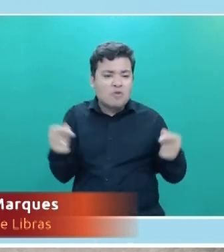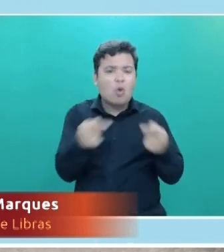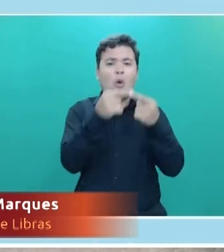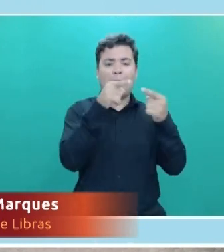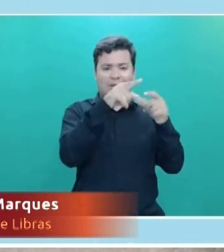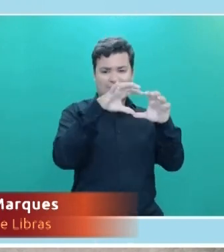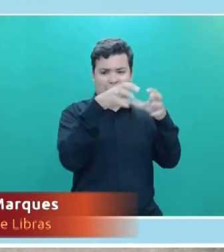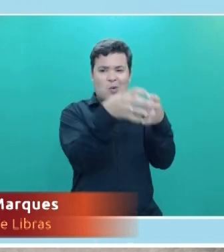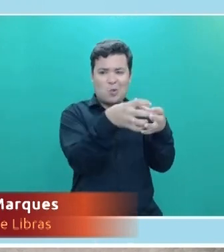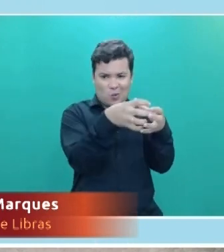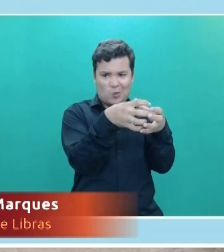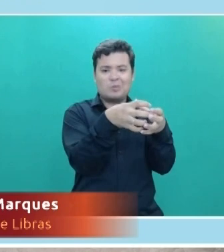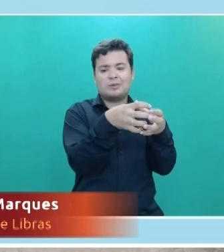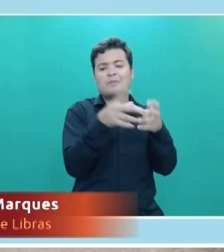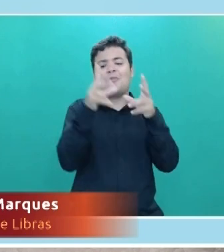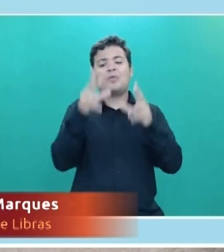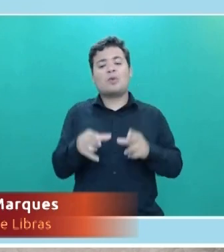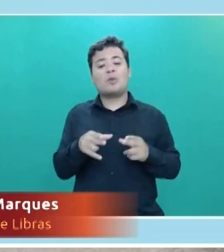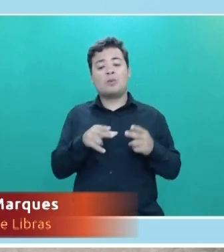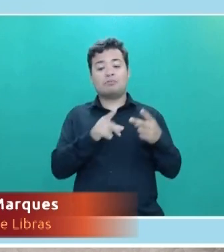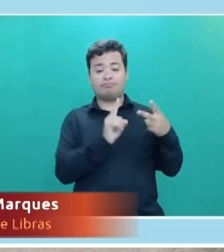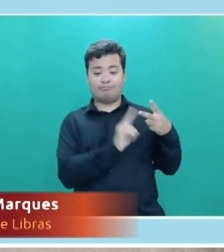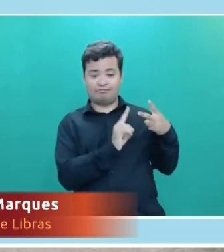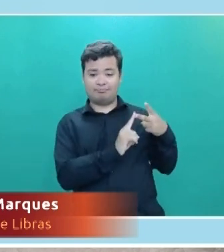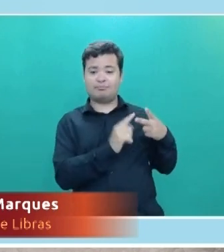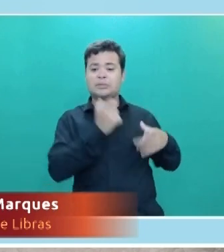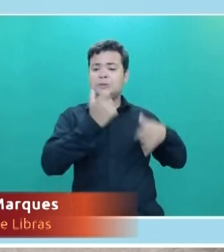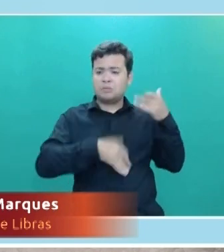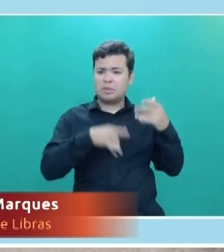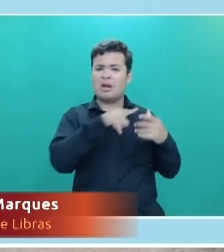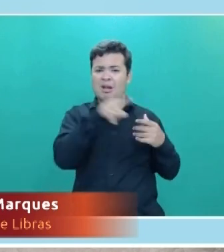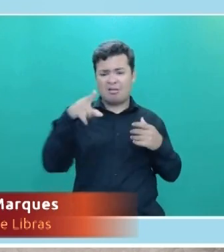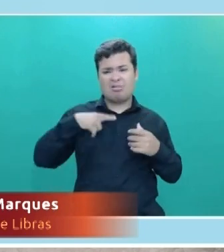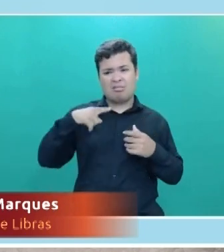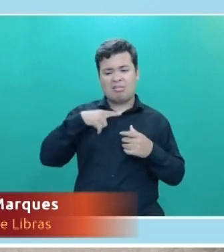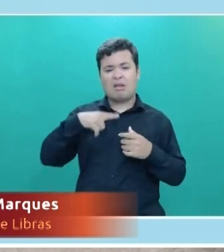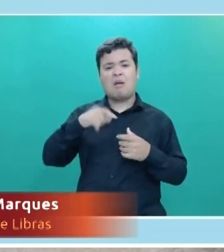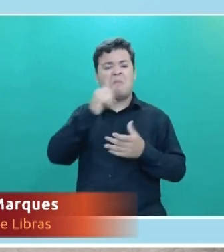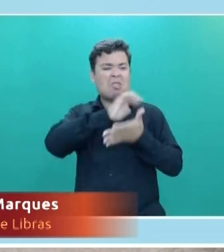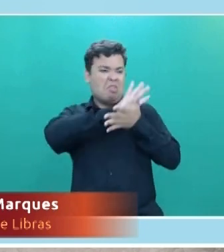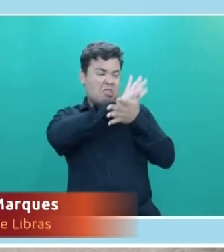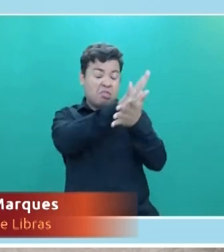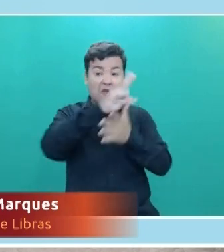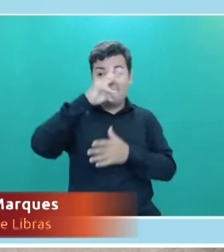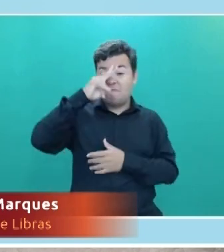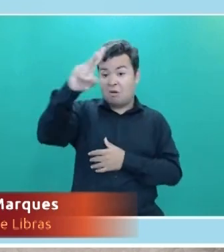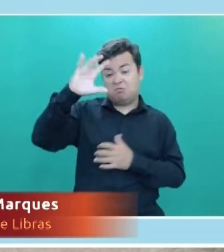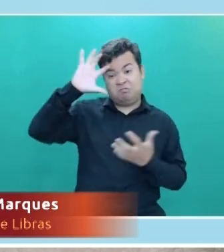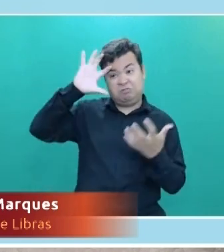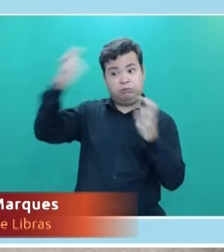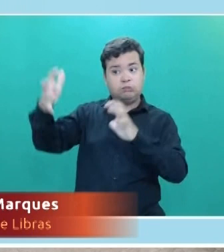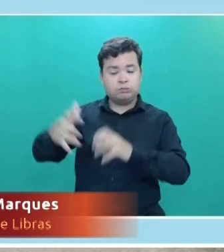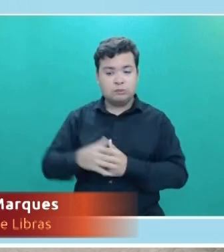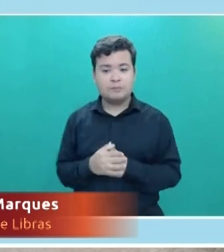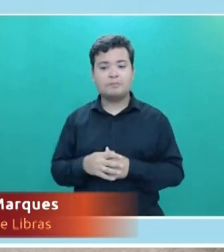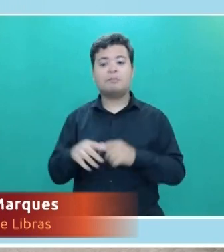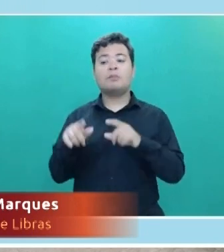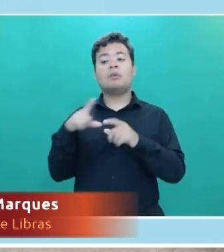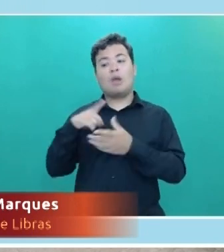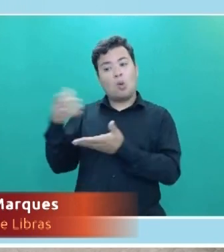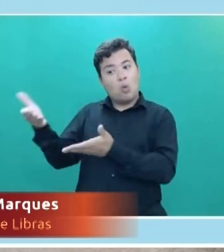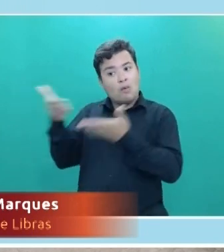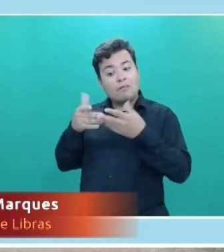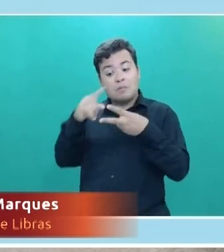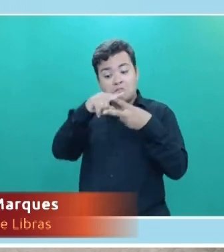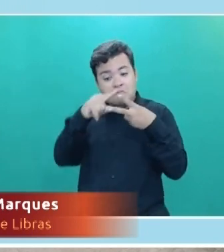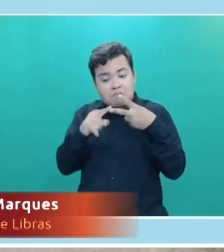né, como disse Michele, que desenvolve uma misoginia extrema, e conto com a presença de duas pessoas que podem